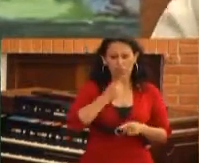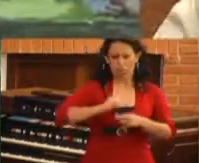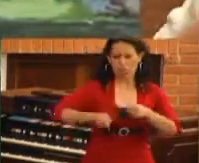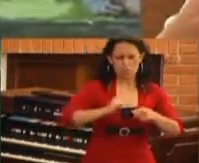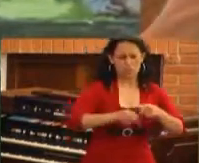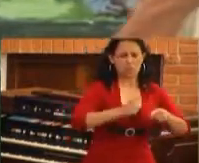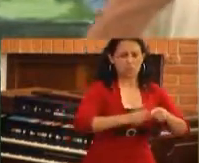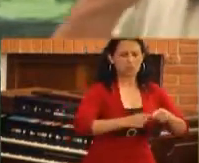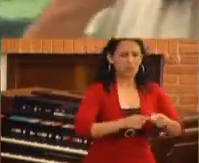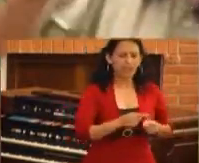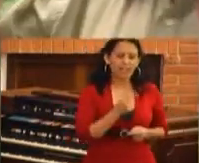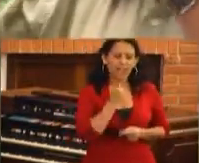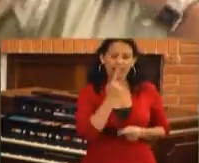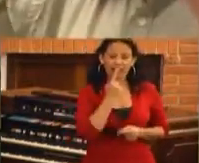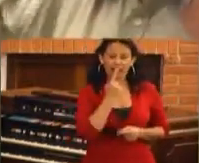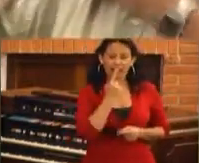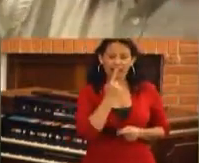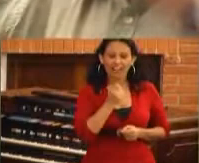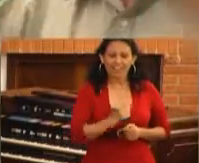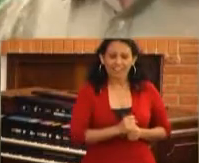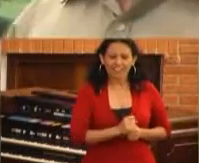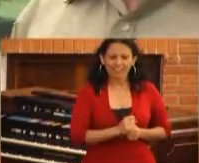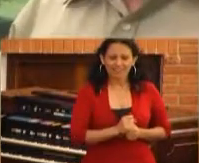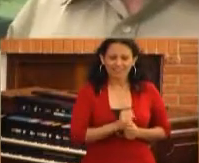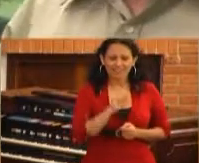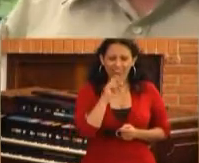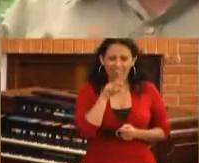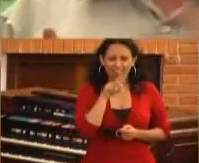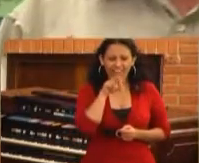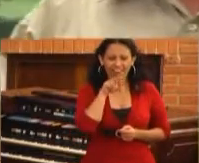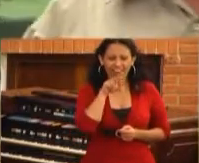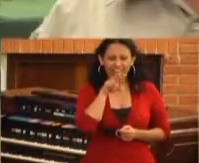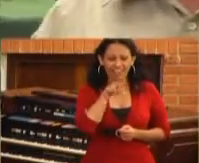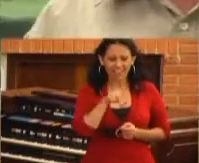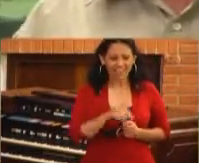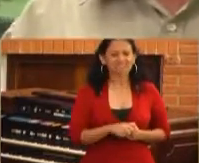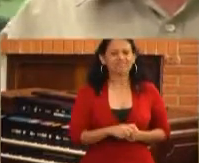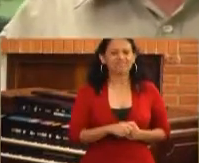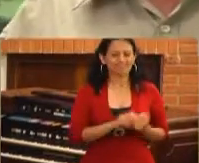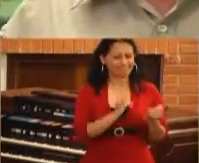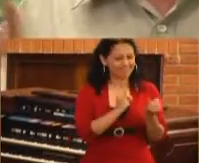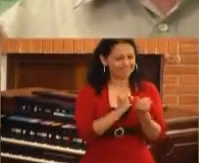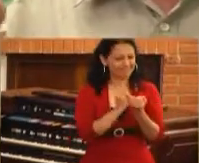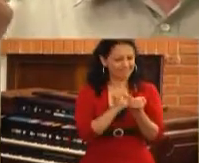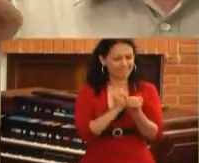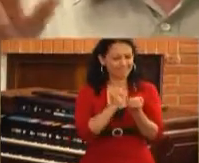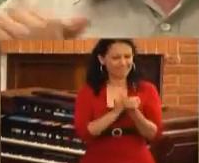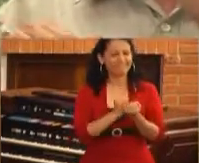que é cercado de dentes. 34, doutor Braulio?